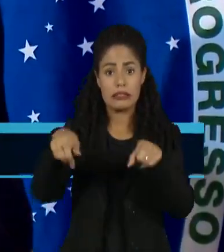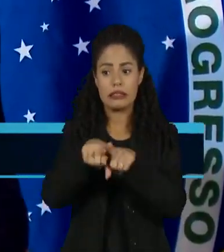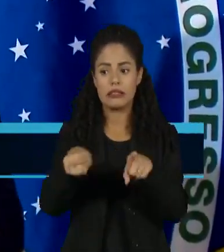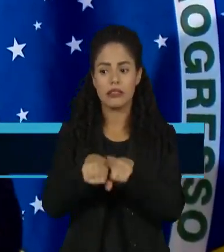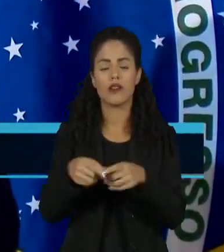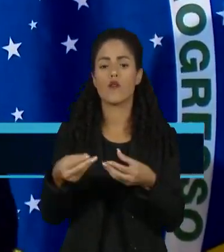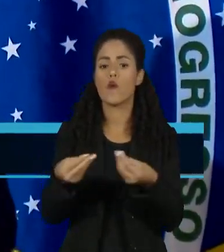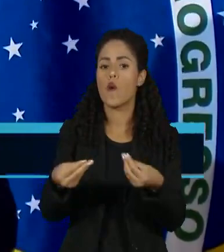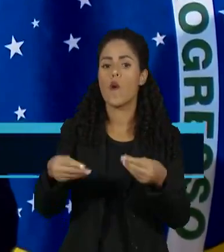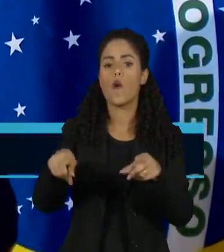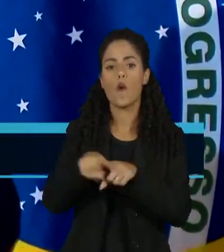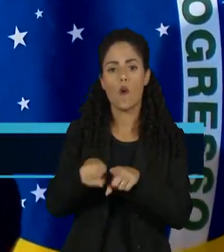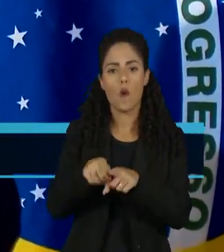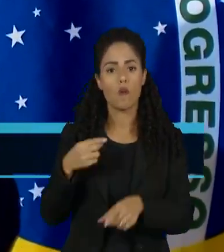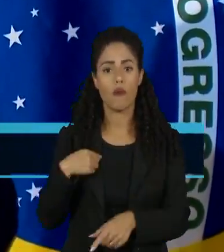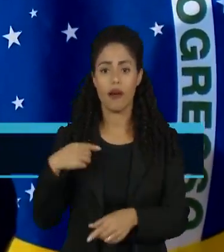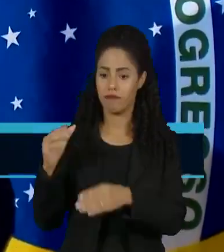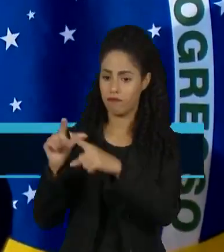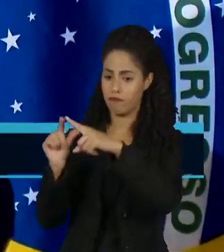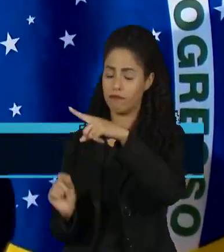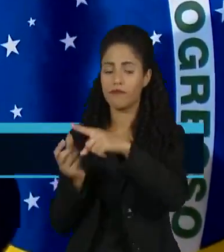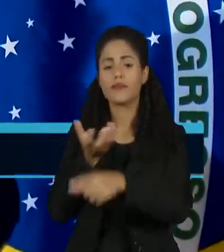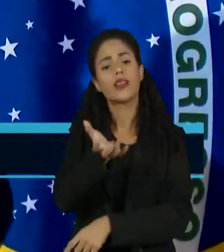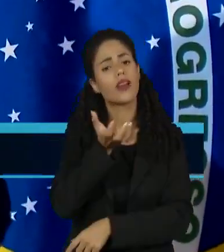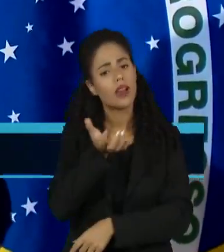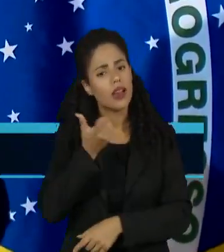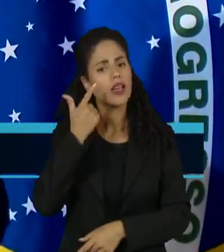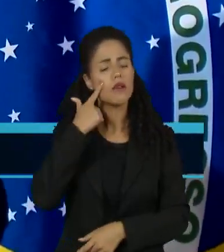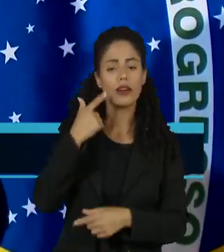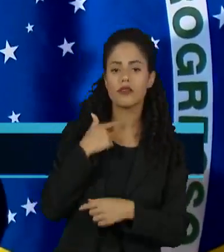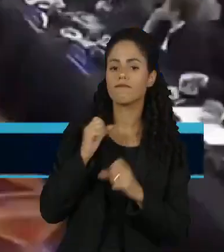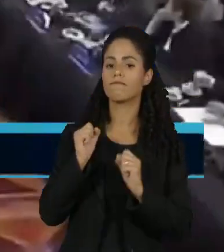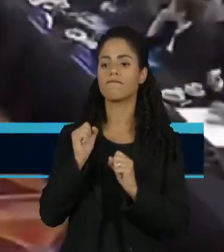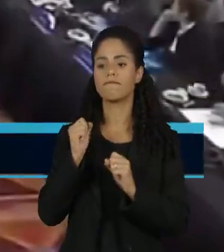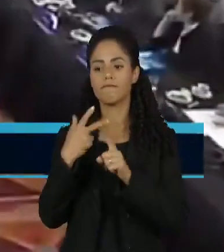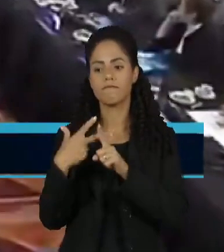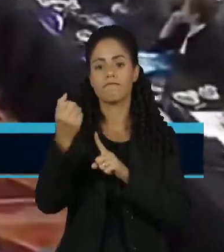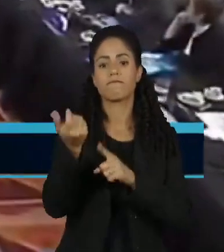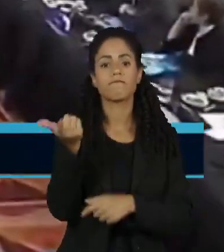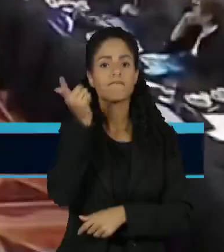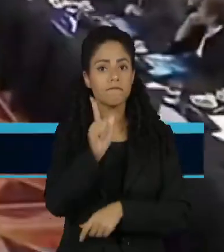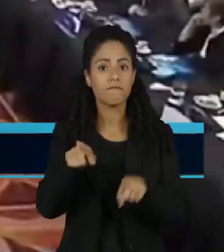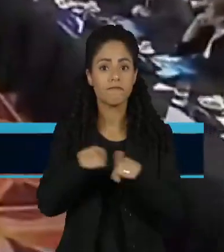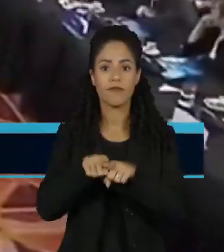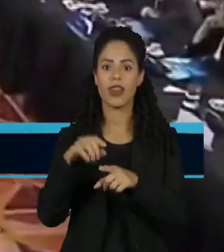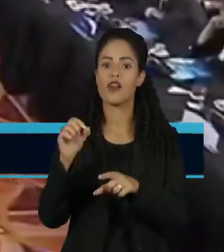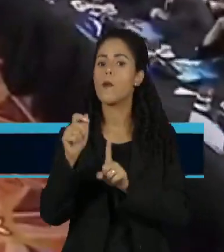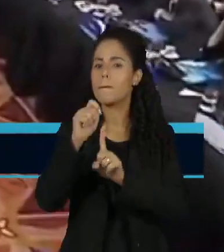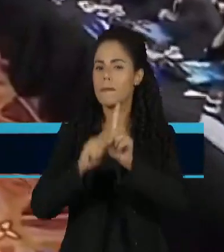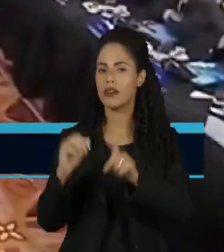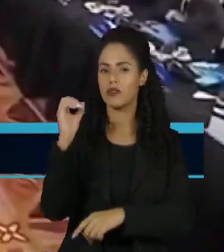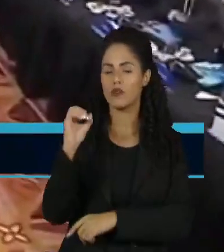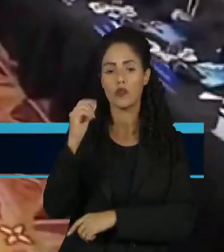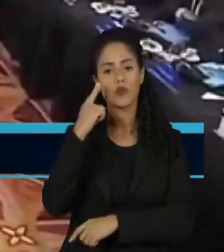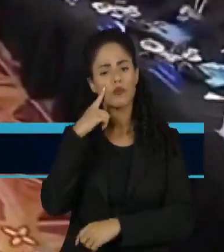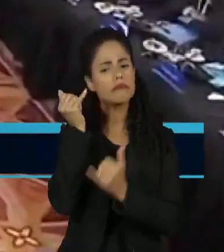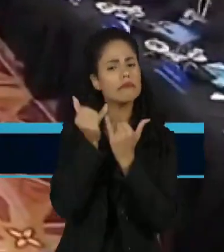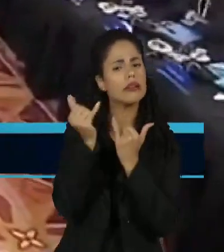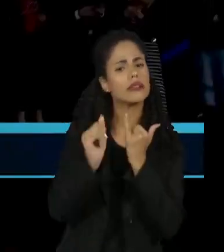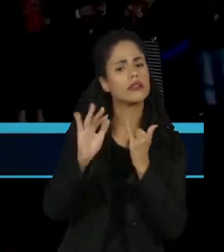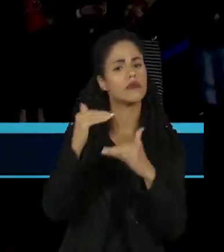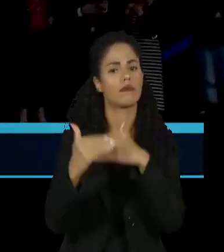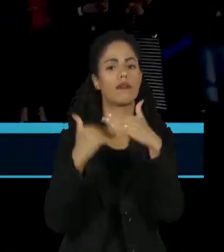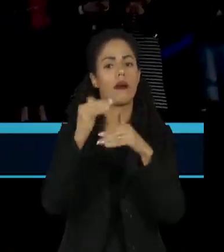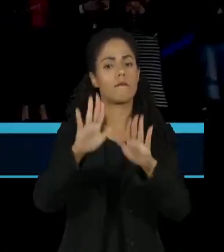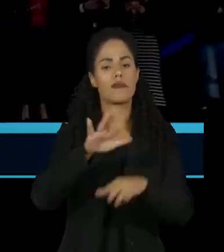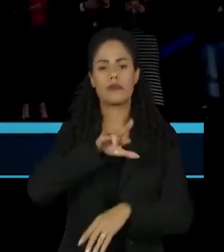na presidência brasileira no Mercosul. Houve um certo otimismo em outubro, quando negociações pareciam avançar.